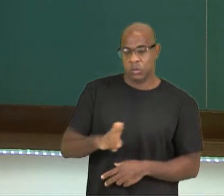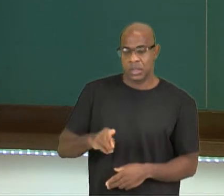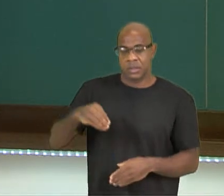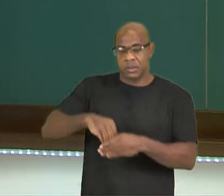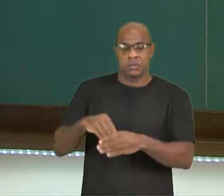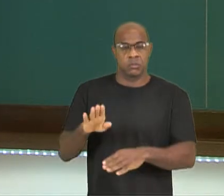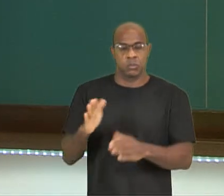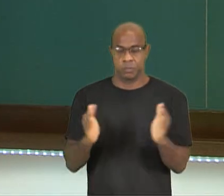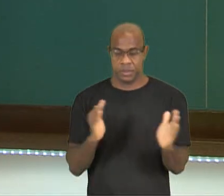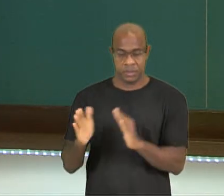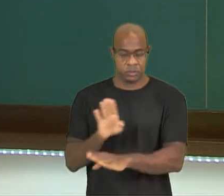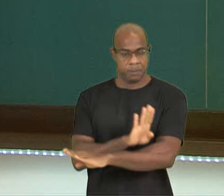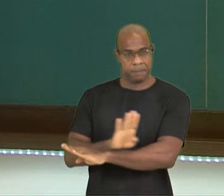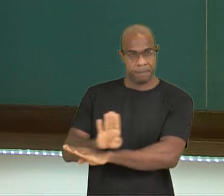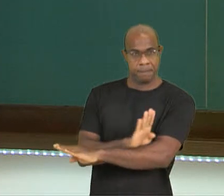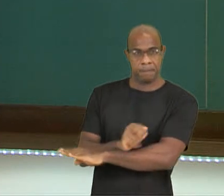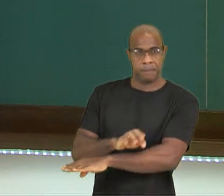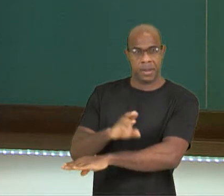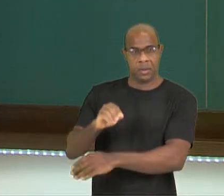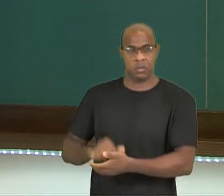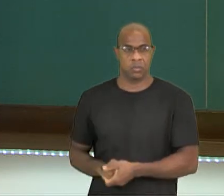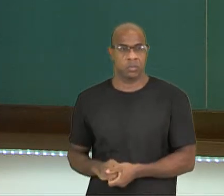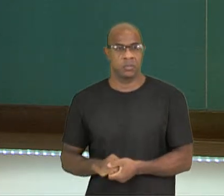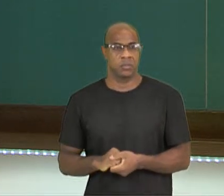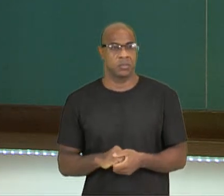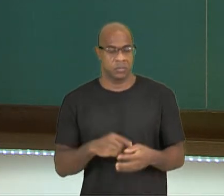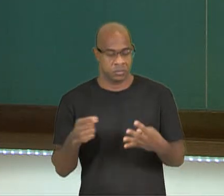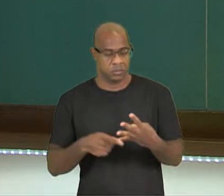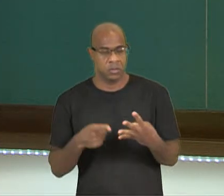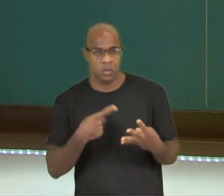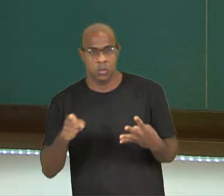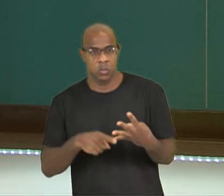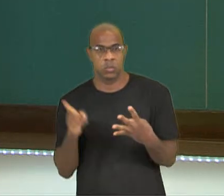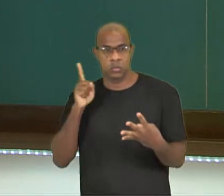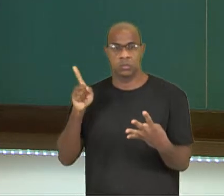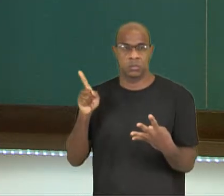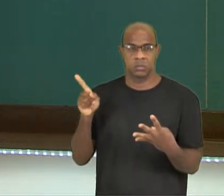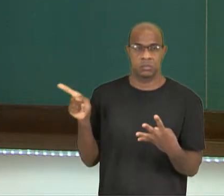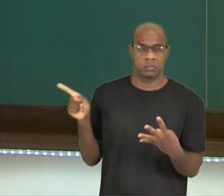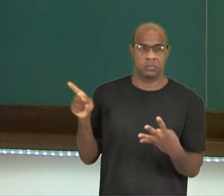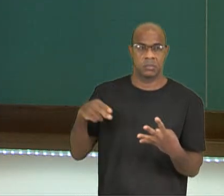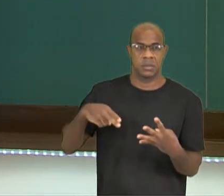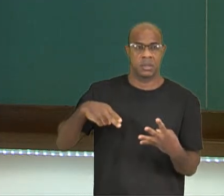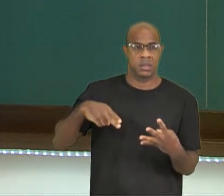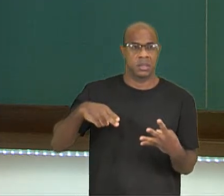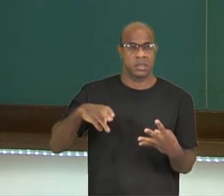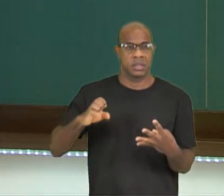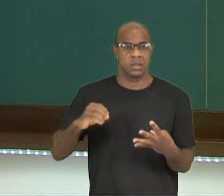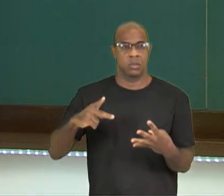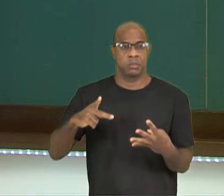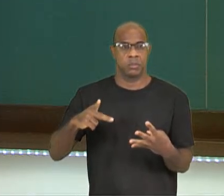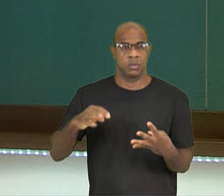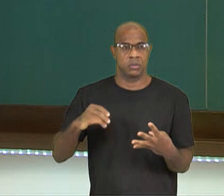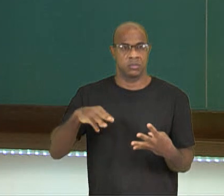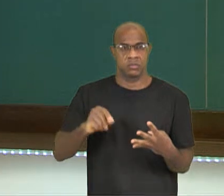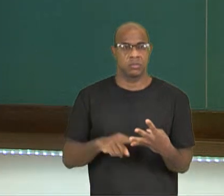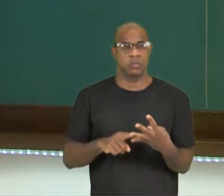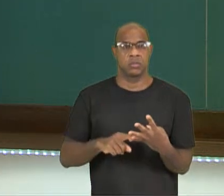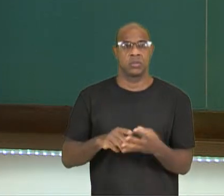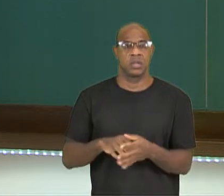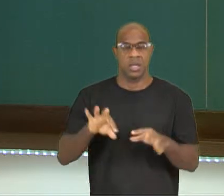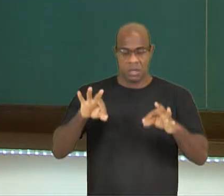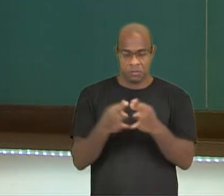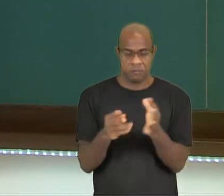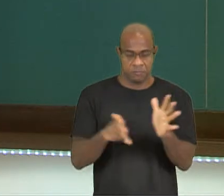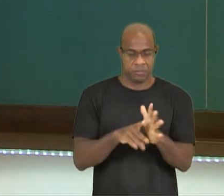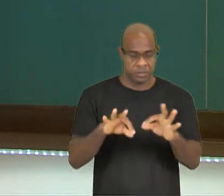e benefícios a membros da própria família, o que muitos papas do Renascimento fizeram com que até ajudasse a ter a decadência do